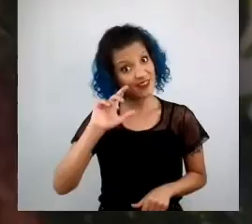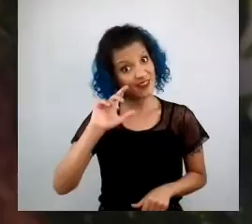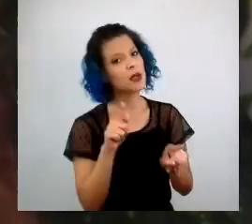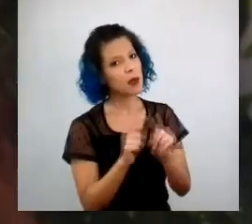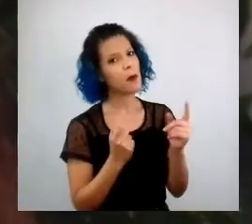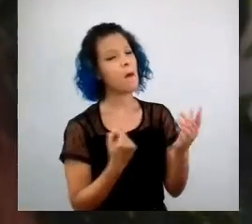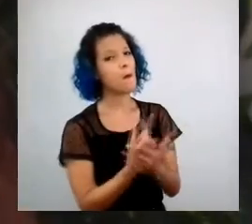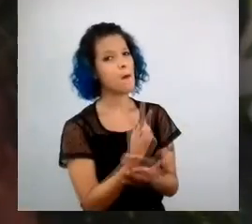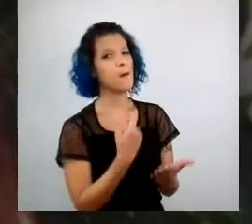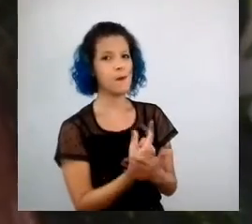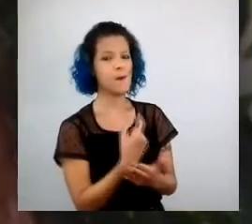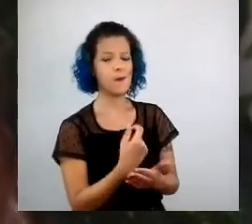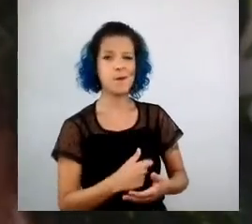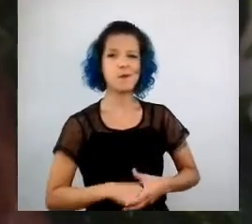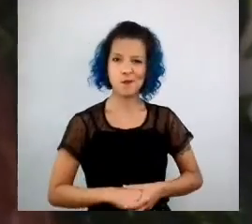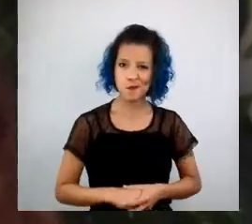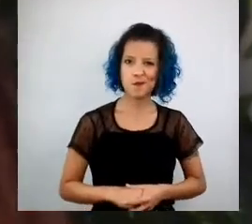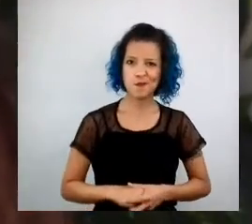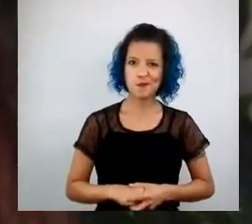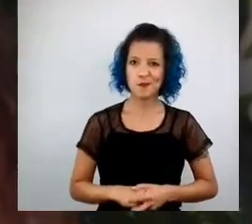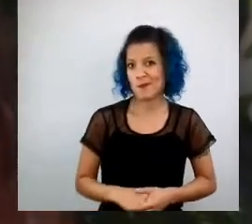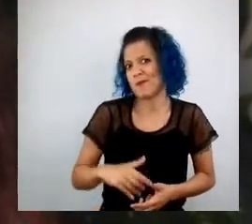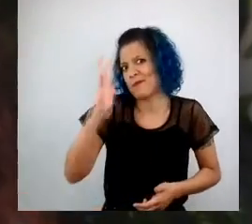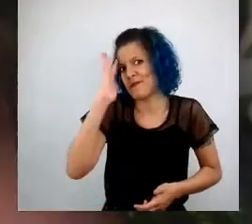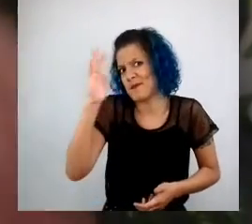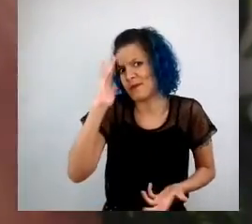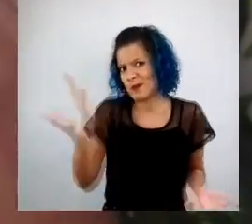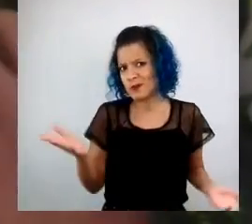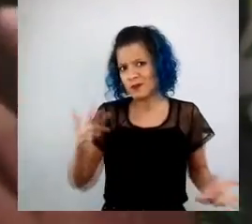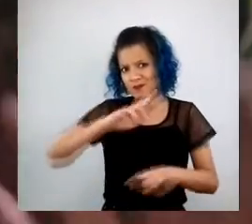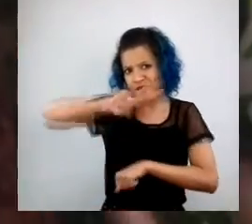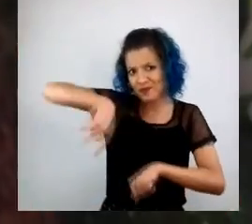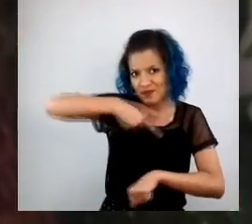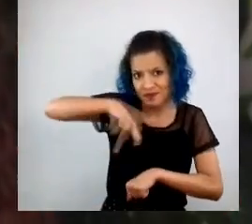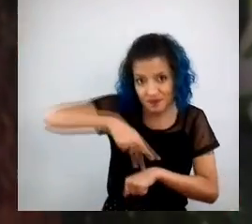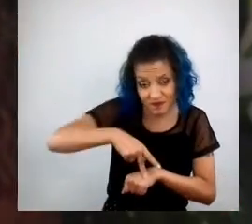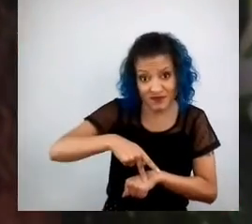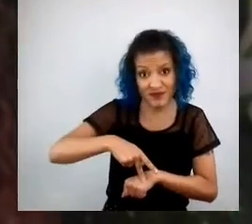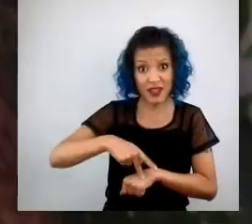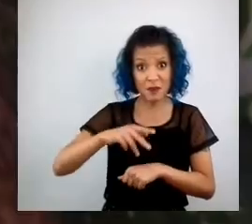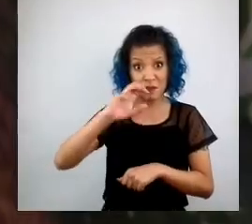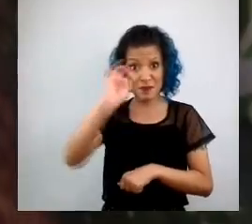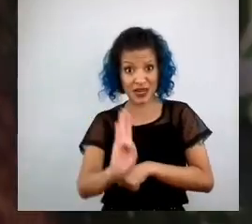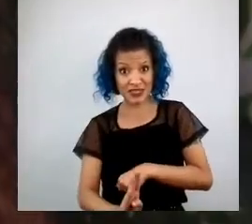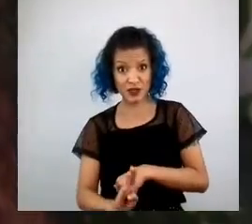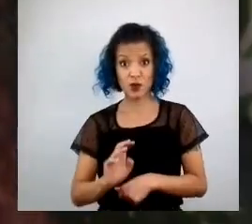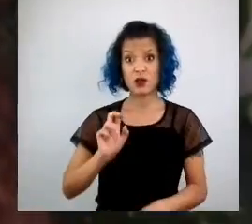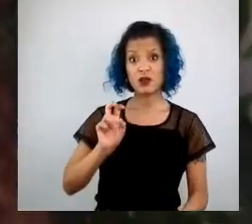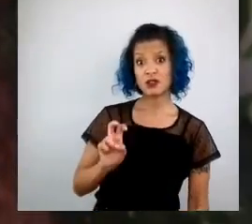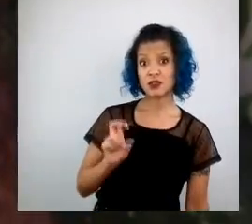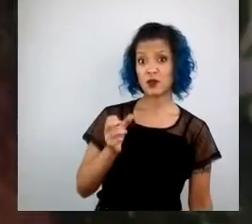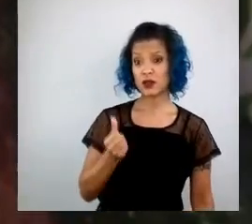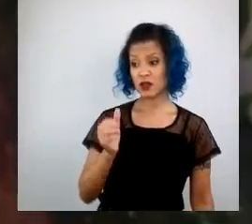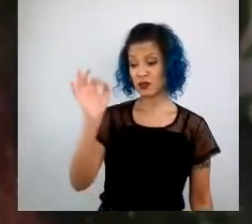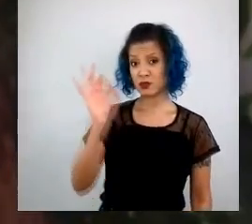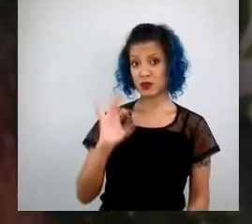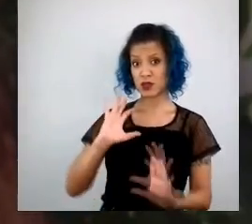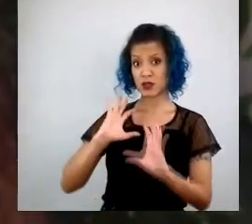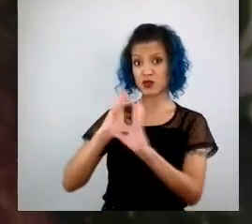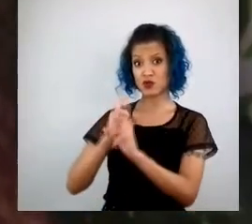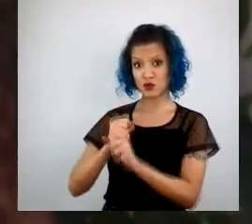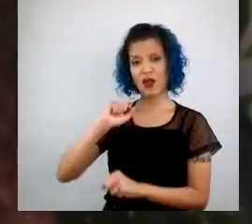Sim, a gente não pode, imagine, ainda mais num país onde 56% da população se declara preta e consome